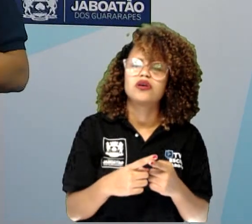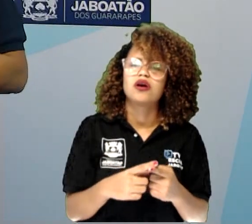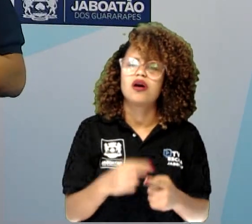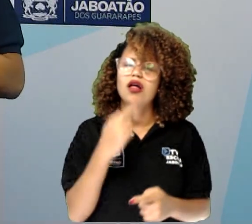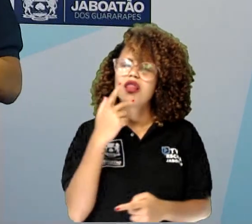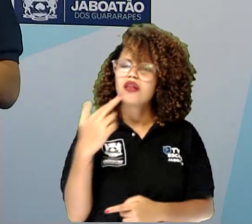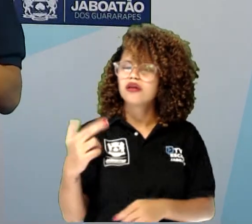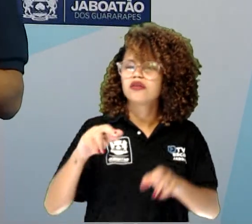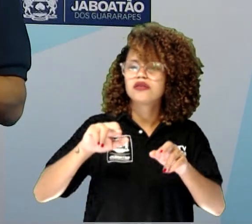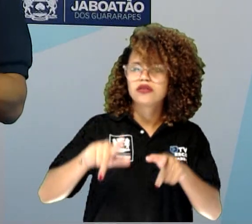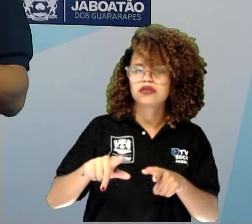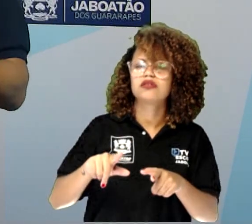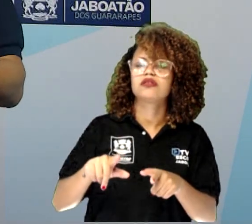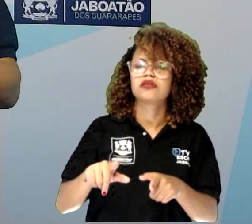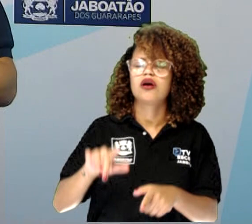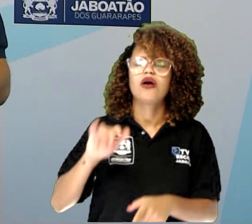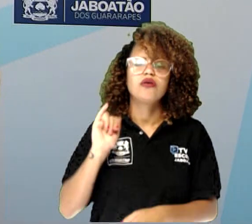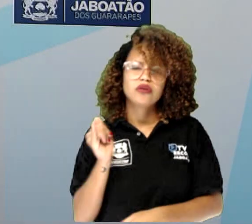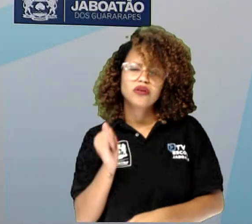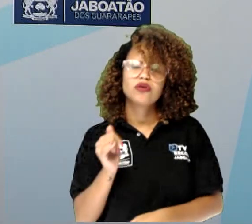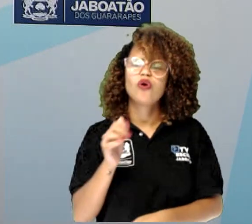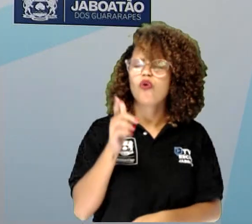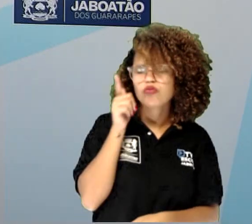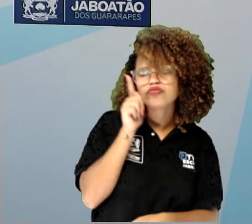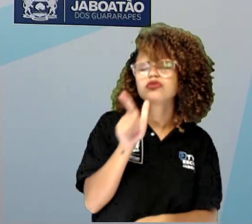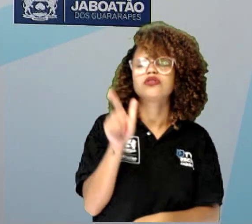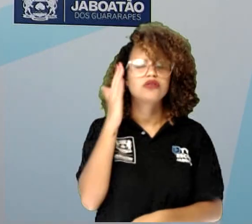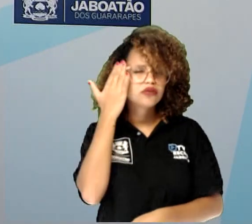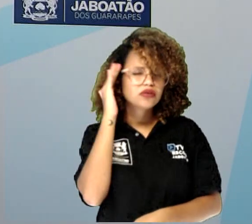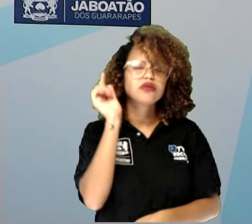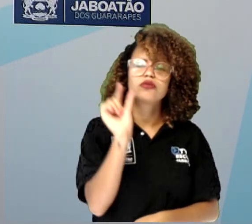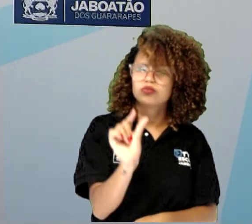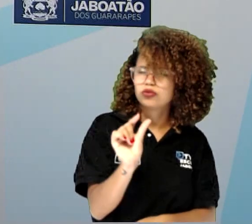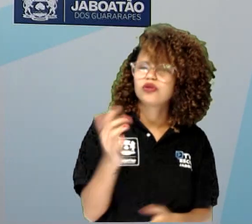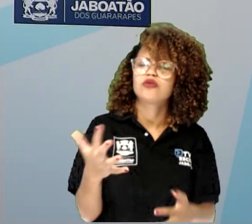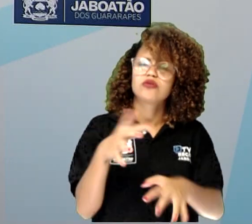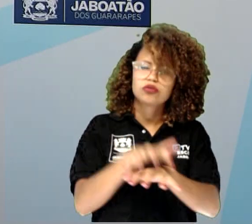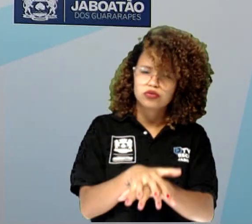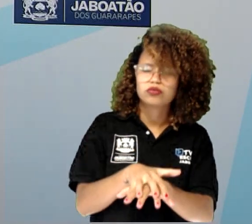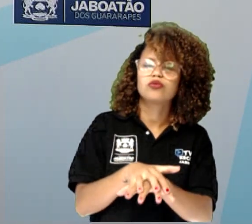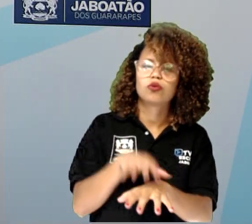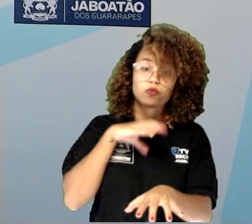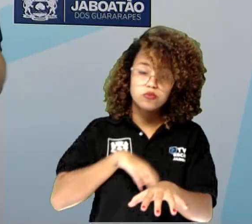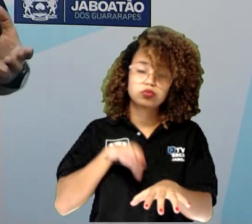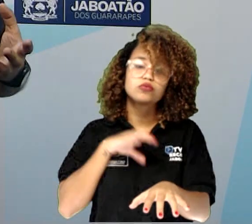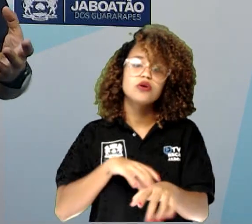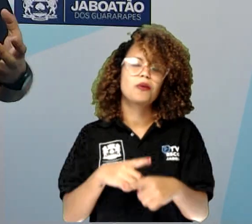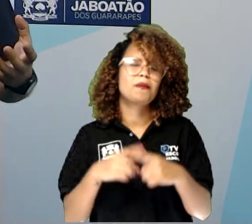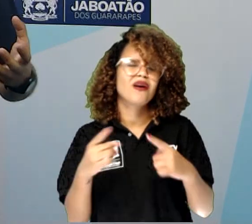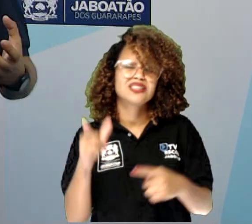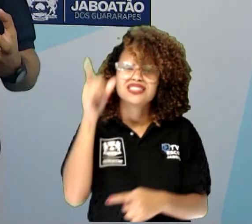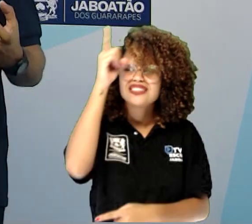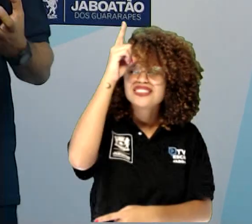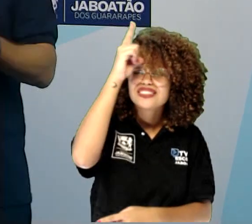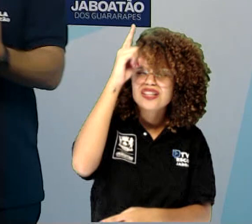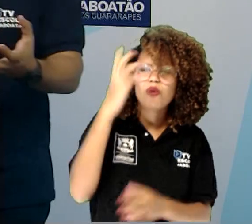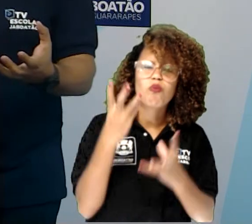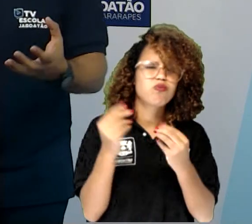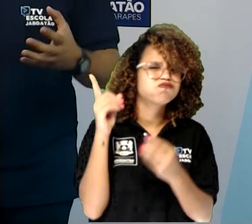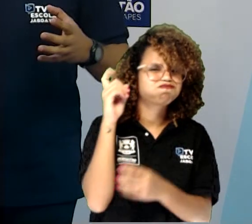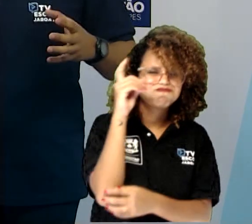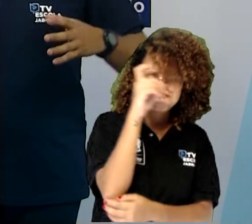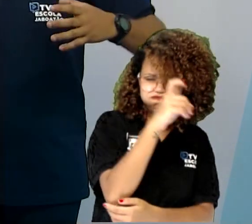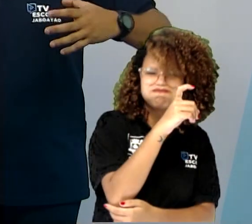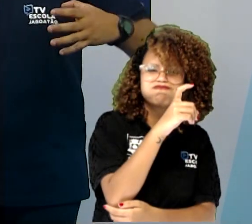né? O italiano até dava para você entender, assim, conseguiu se integrar com a língua portuguesa, mas alemão falando é muito difícil,